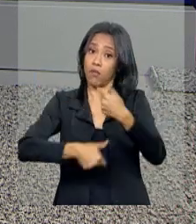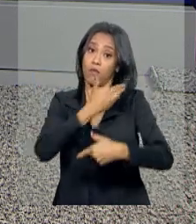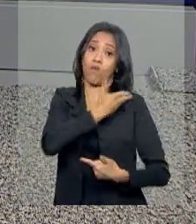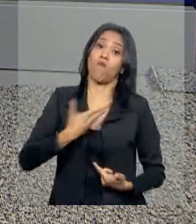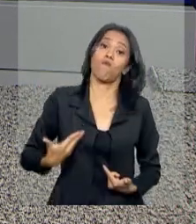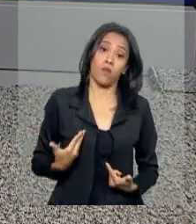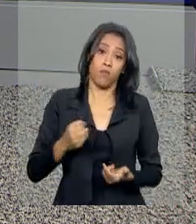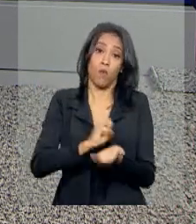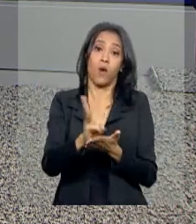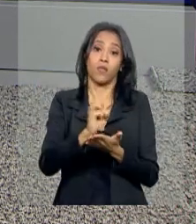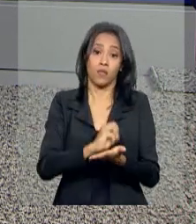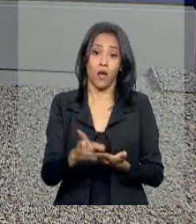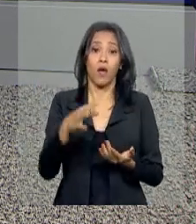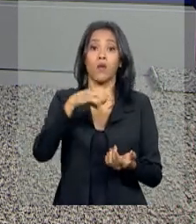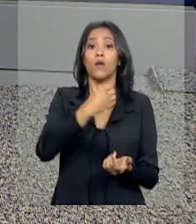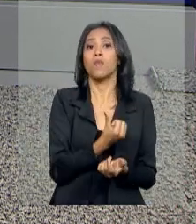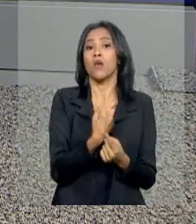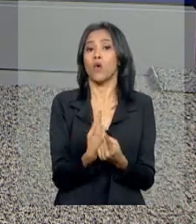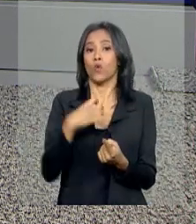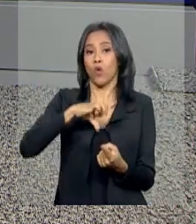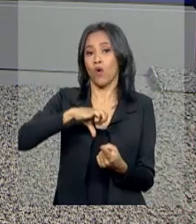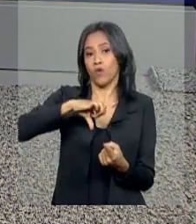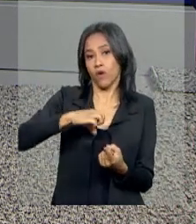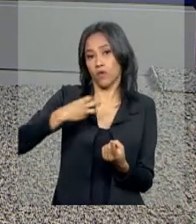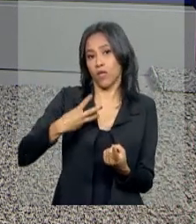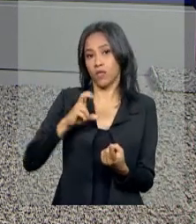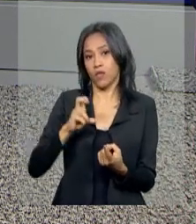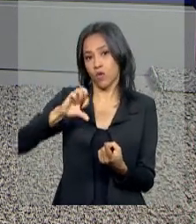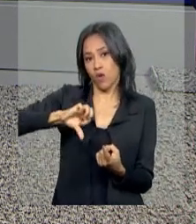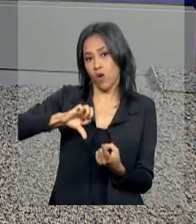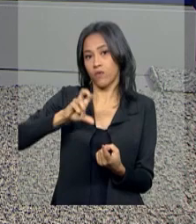WhatsApp. Anote 61 Brasília